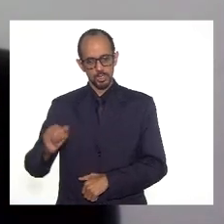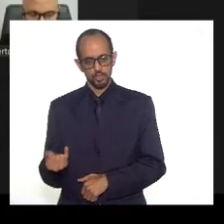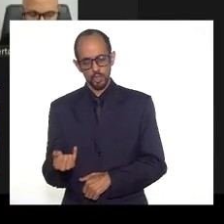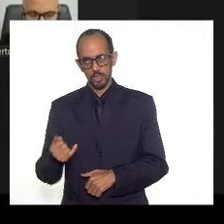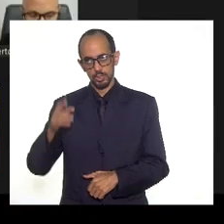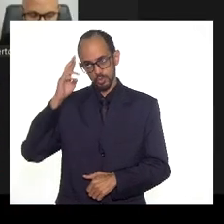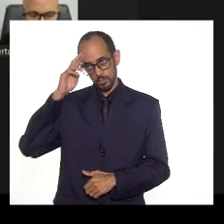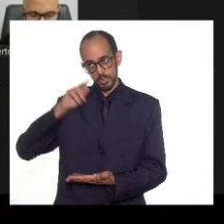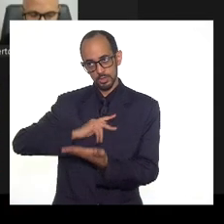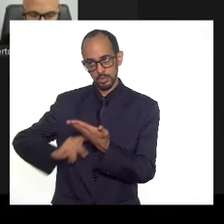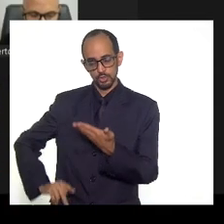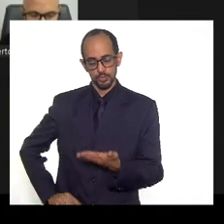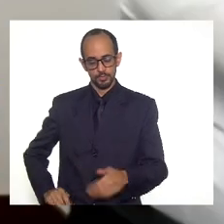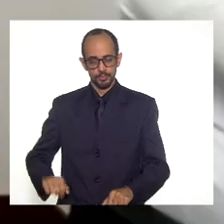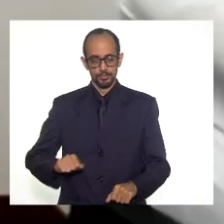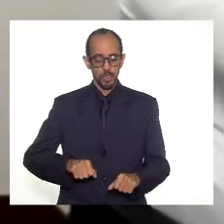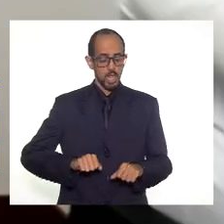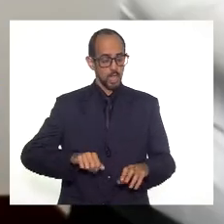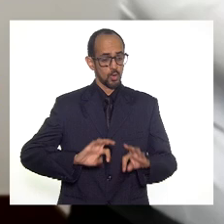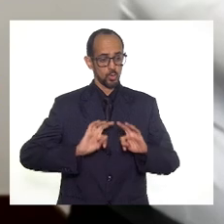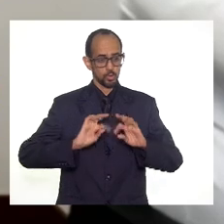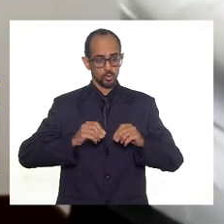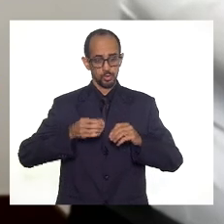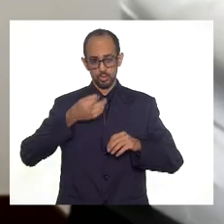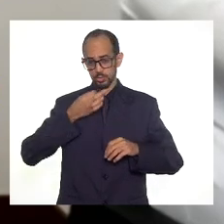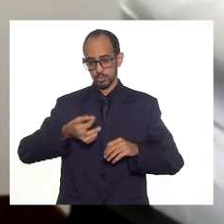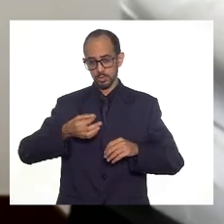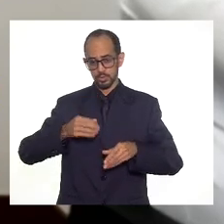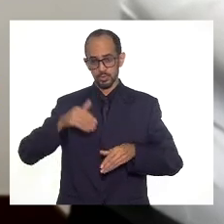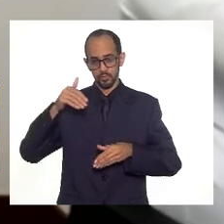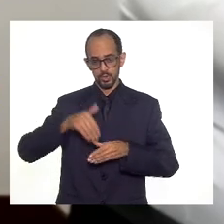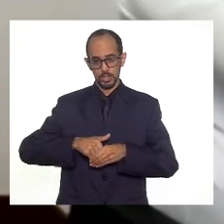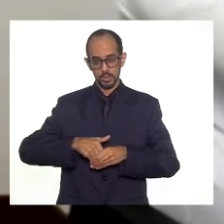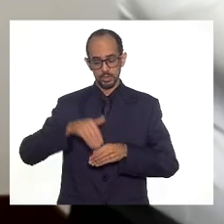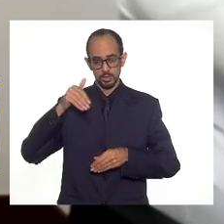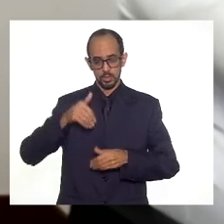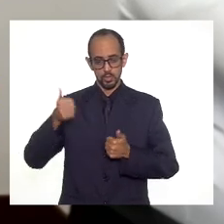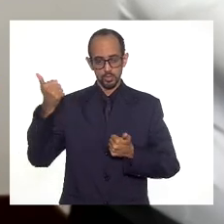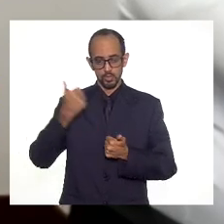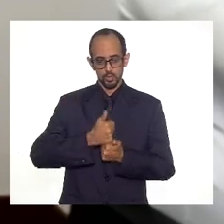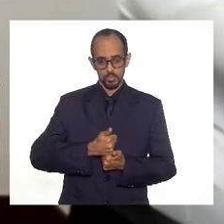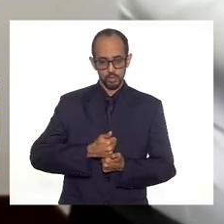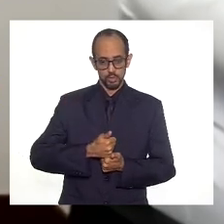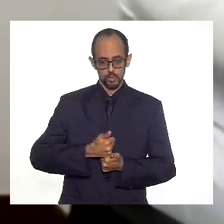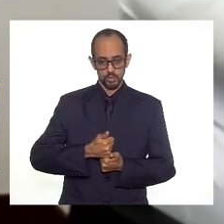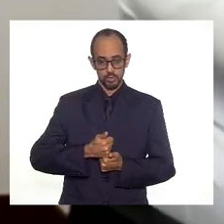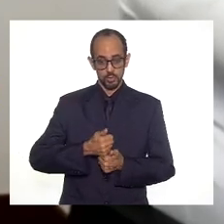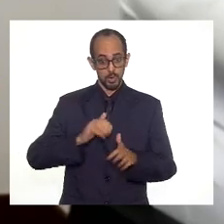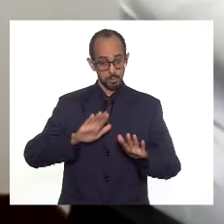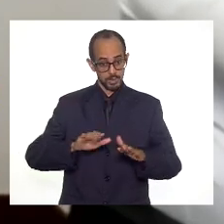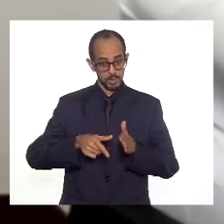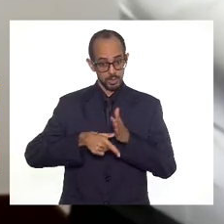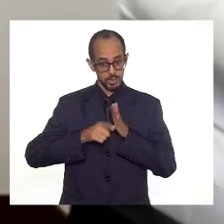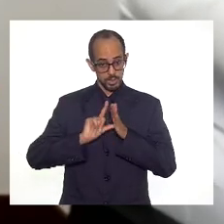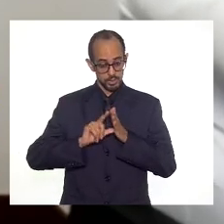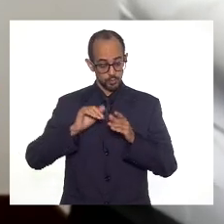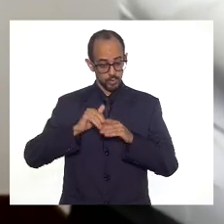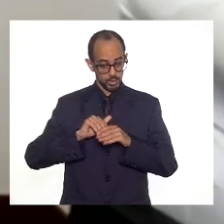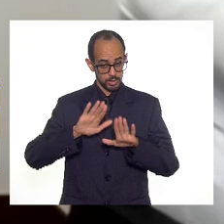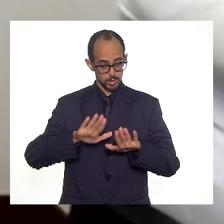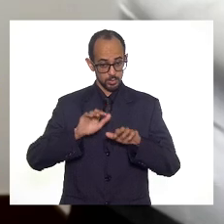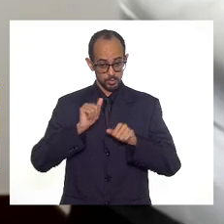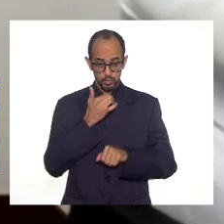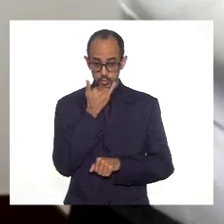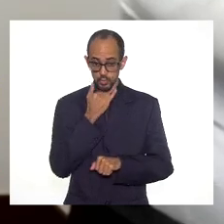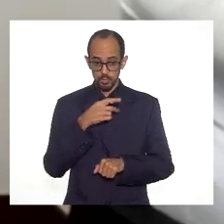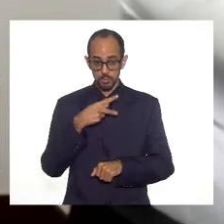presidente. Com os pareceres emitidos em votação, substitutivo, quero, antes de votar para votar, chamar a atenção da